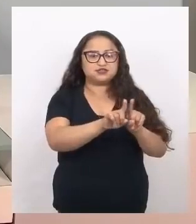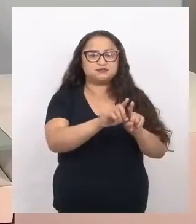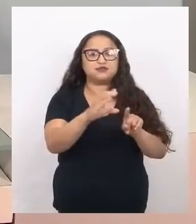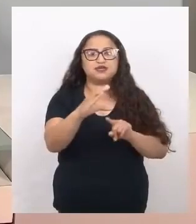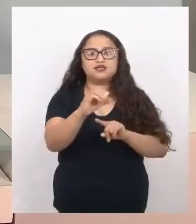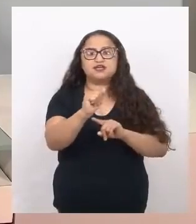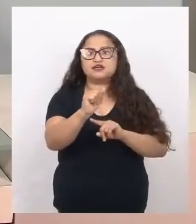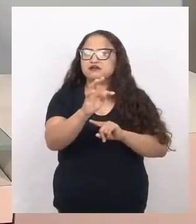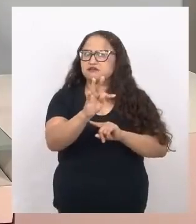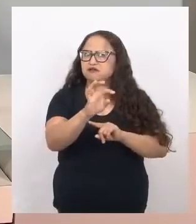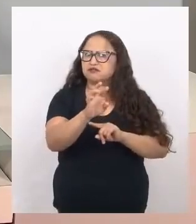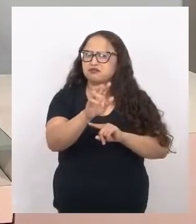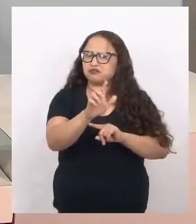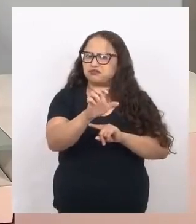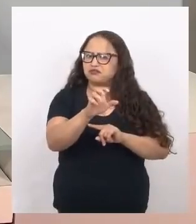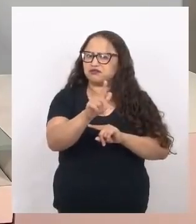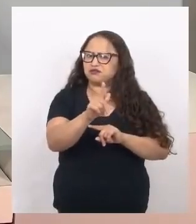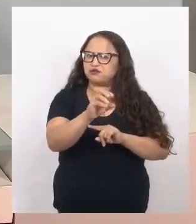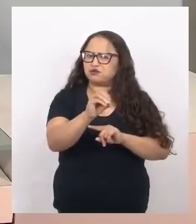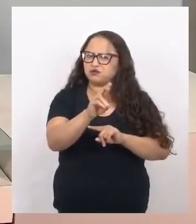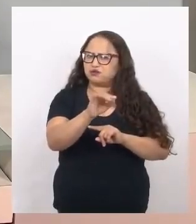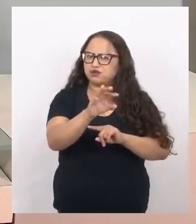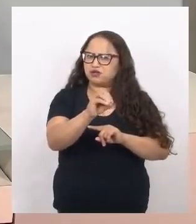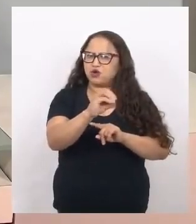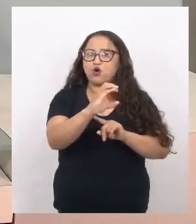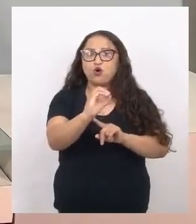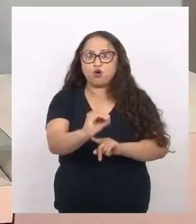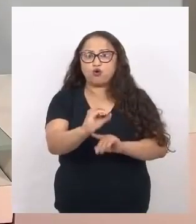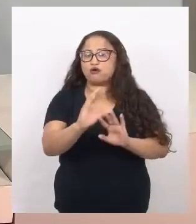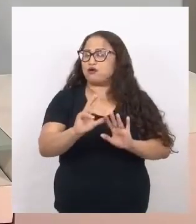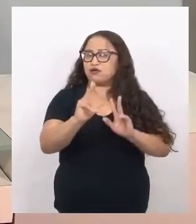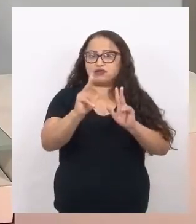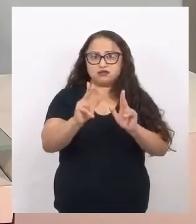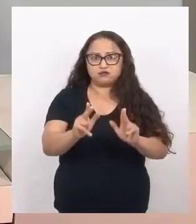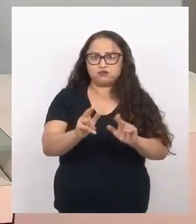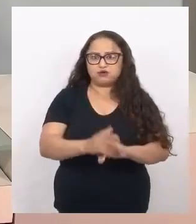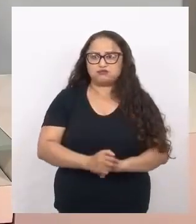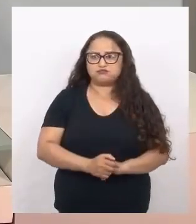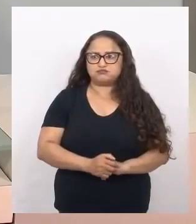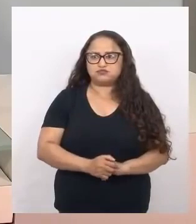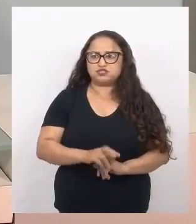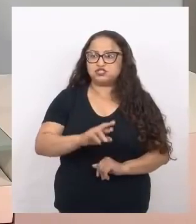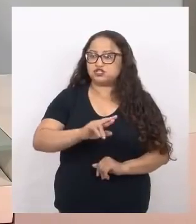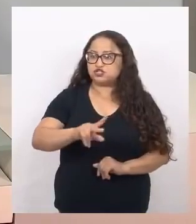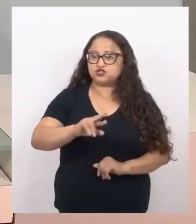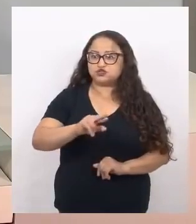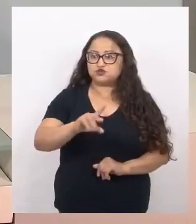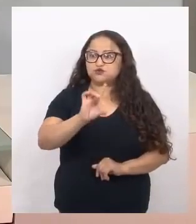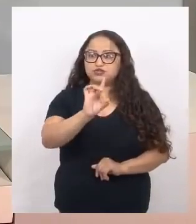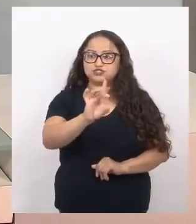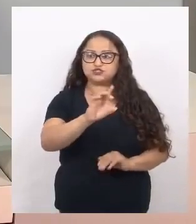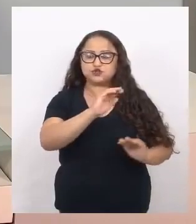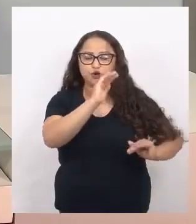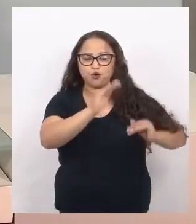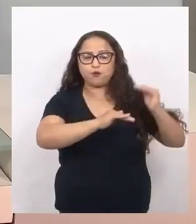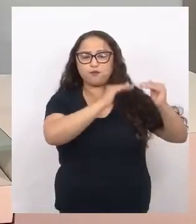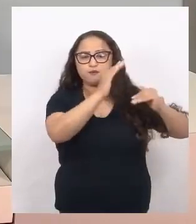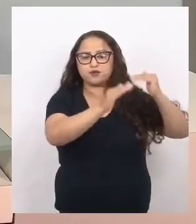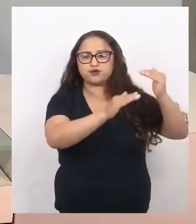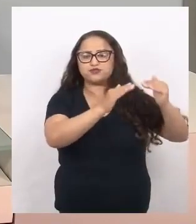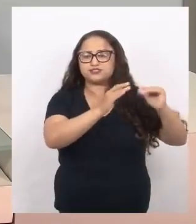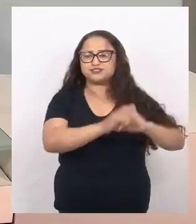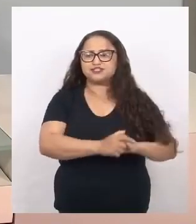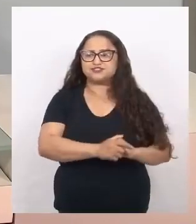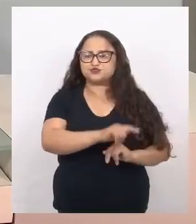similar à manifestação de interesse, tá? Então, a gente vai apresentar aqui, não se trata só de um processo, e depois, quando você